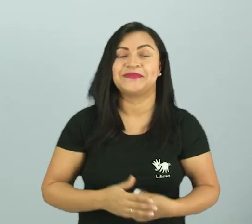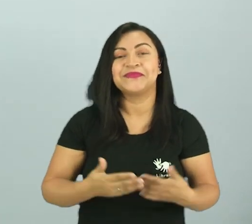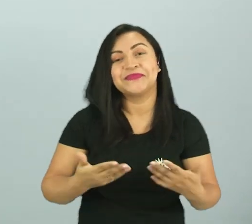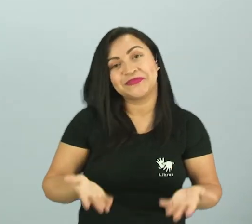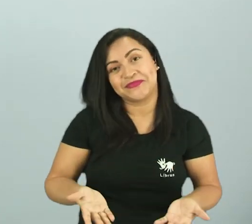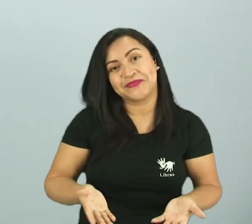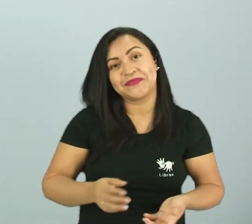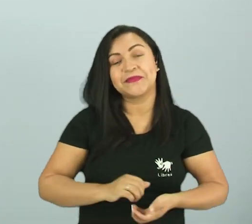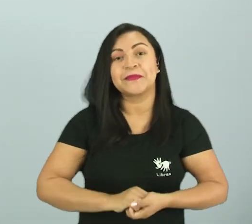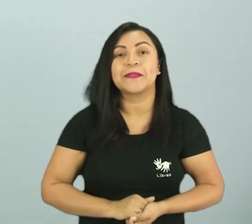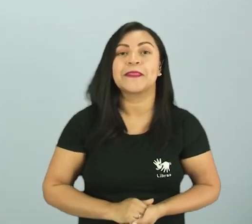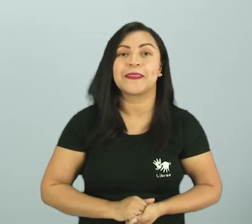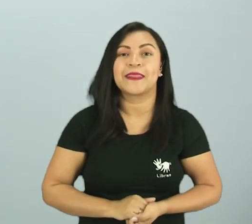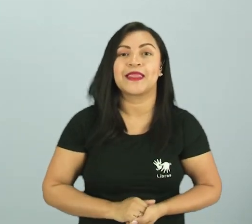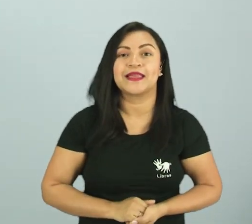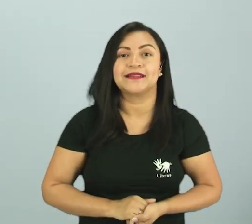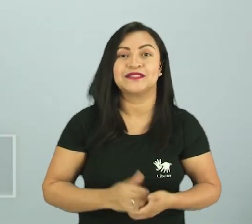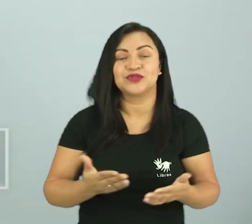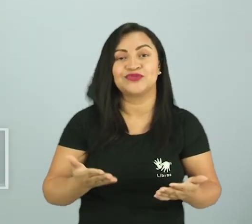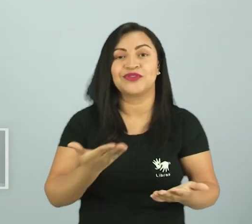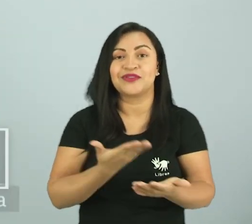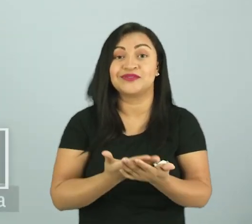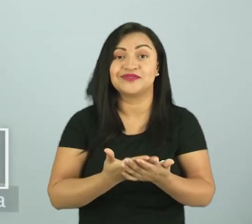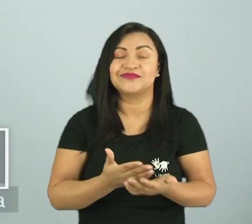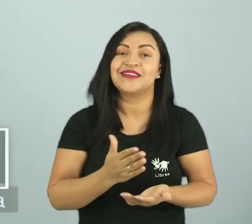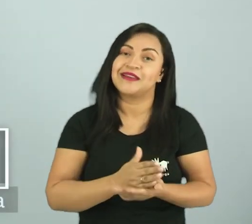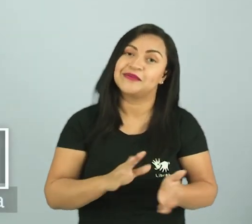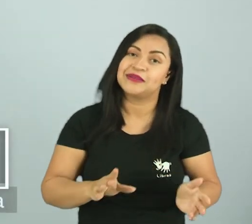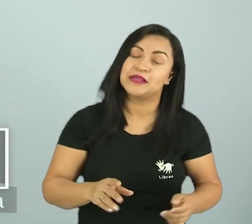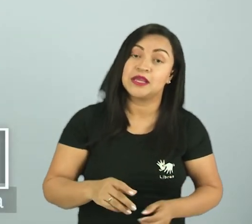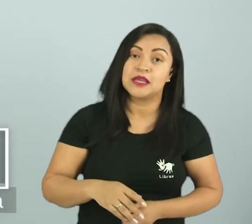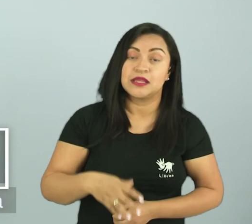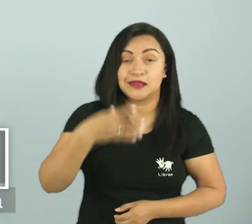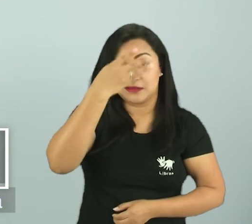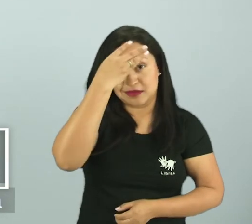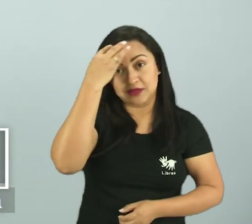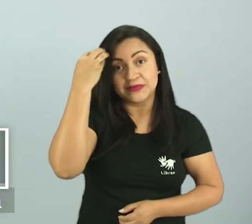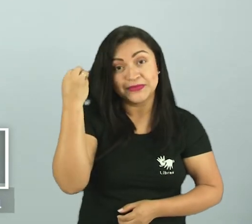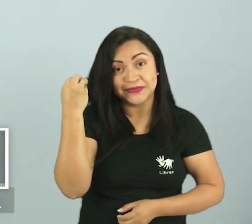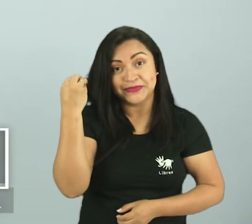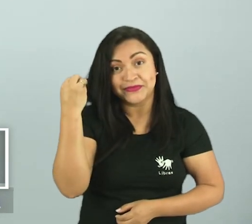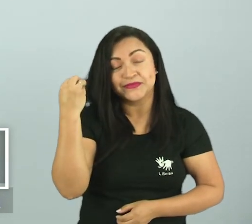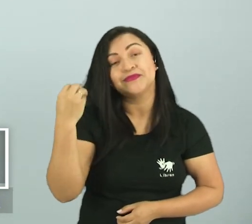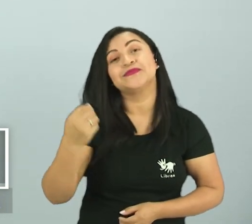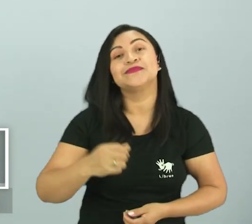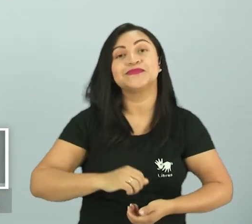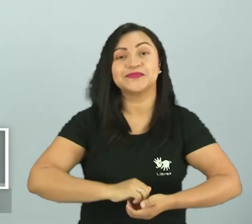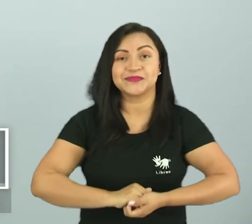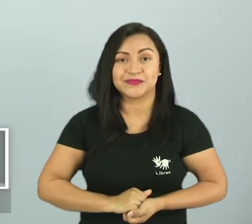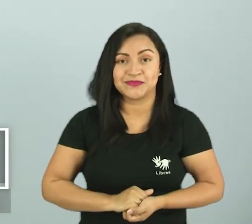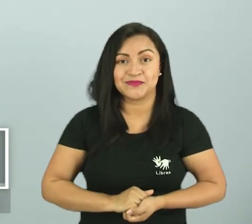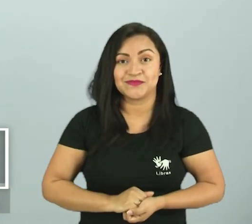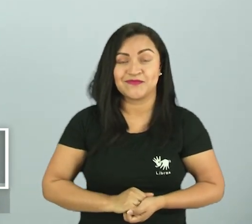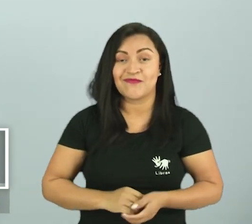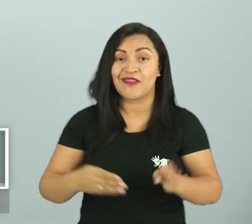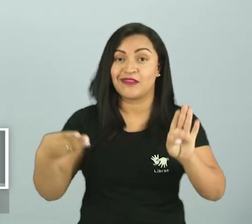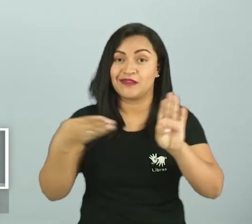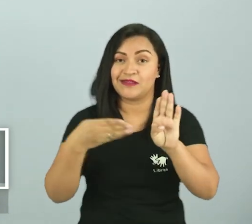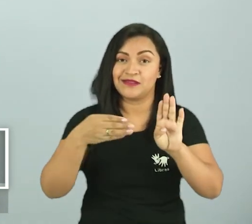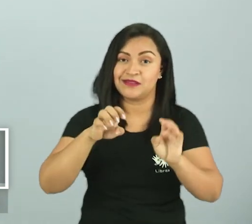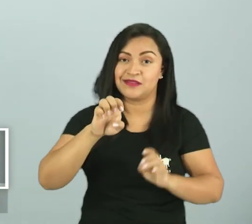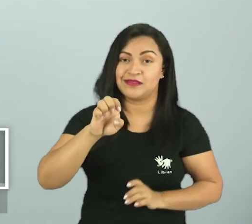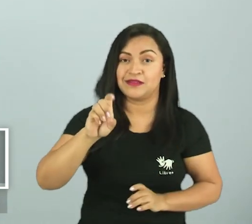uma olhada e se inspirarem, né? E aí, a gente vai ficar com a nossa aula de hoje. Não esqueçam